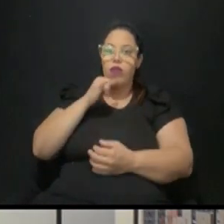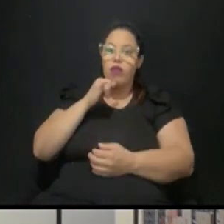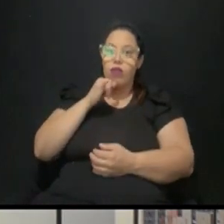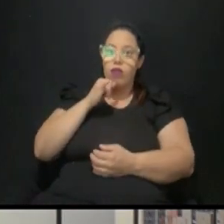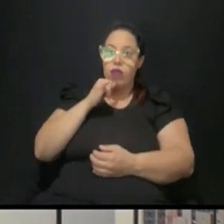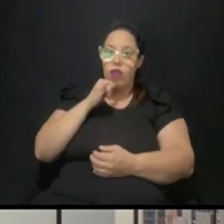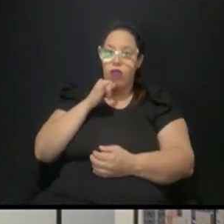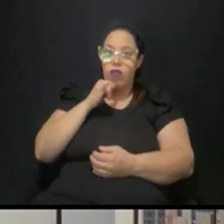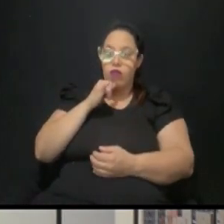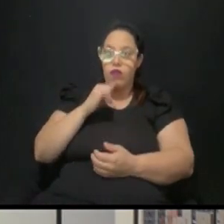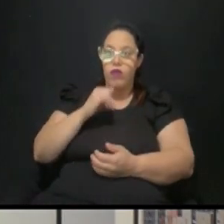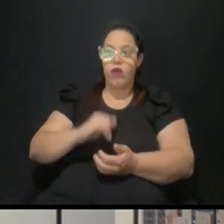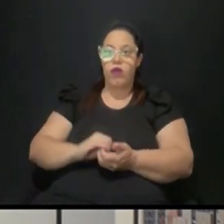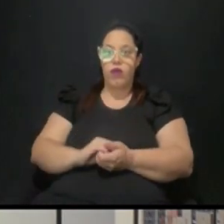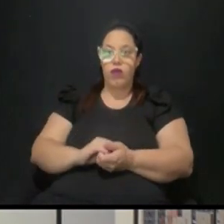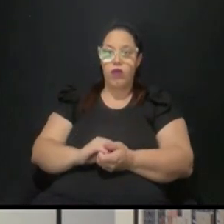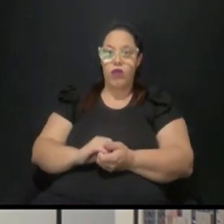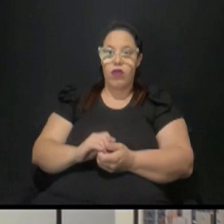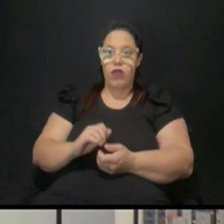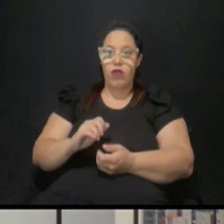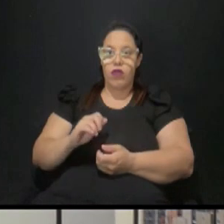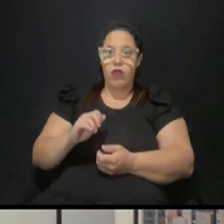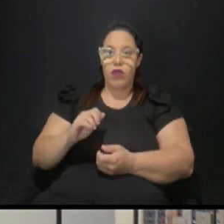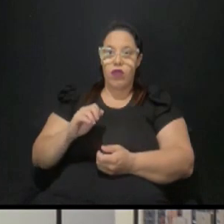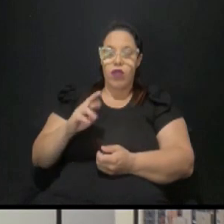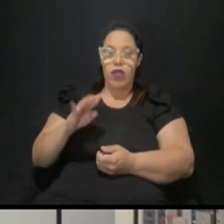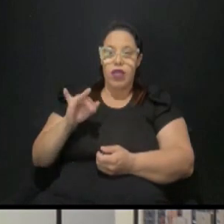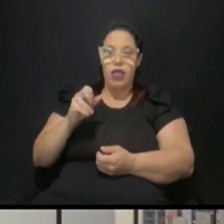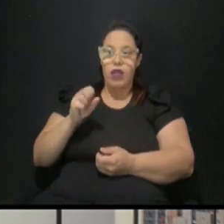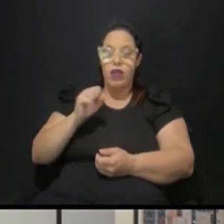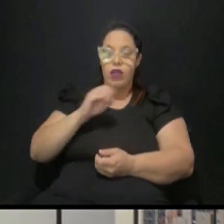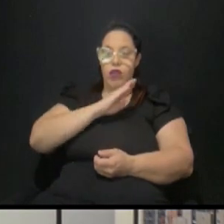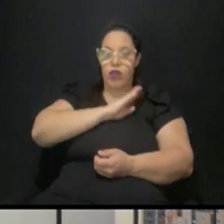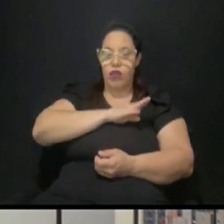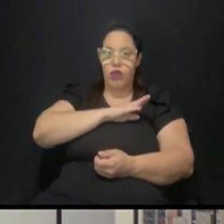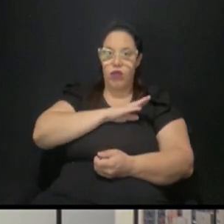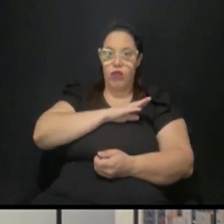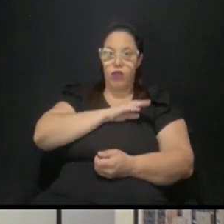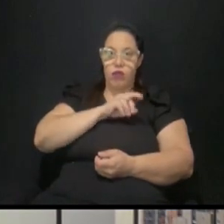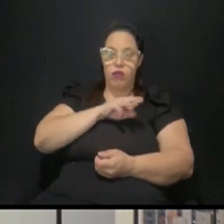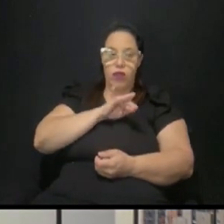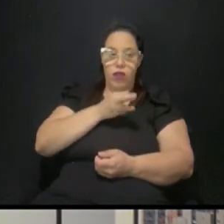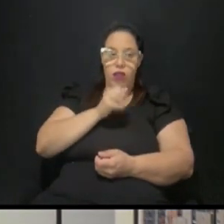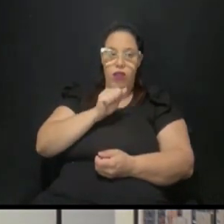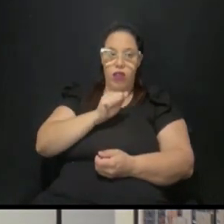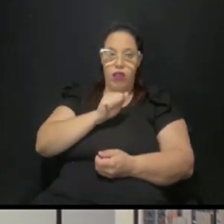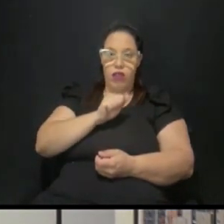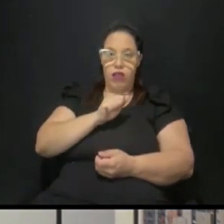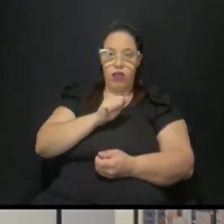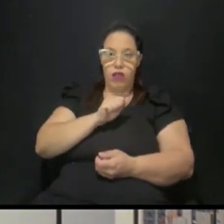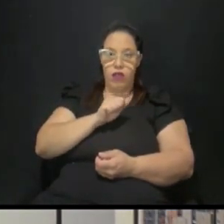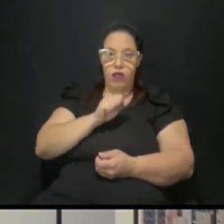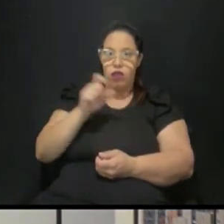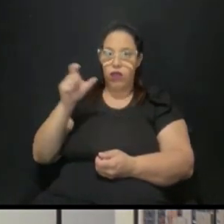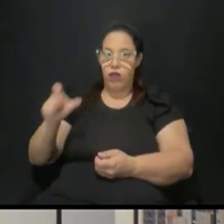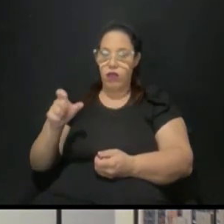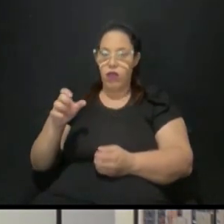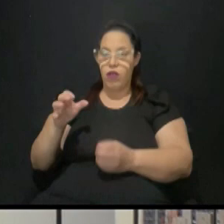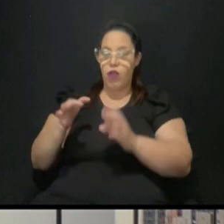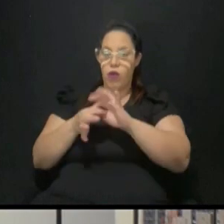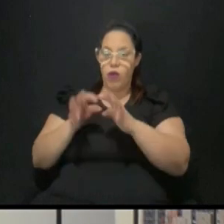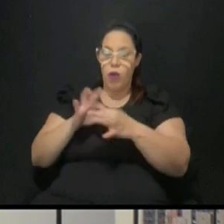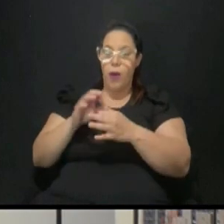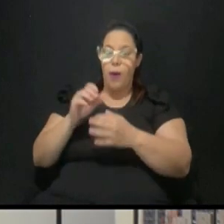né, armadas, né, do Exército, Marinha, etc. No caso do para-atleta, o